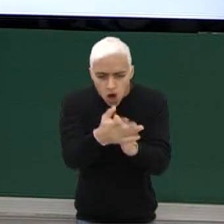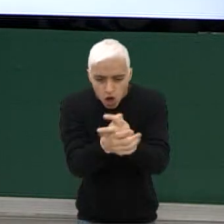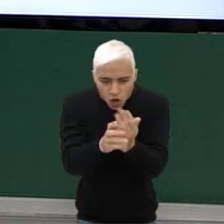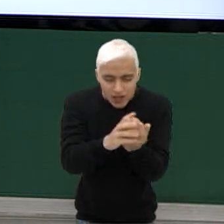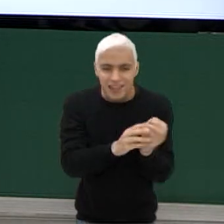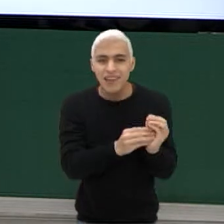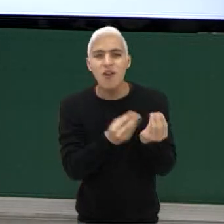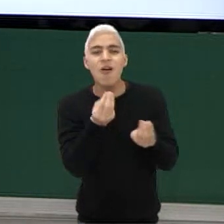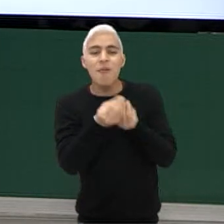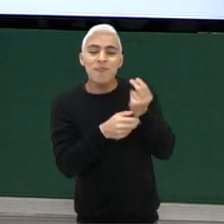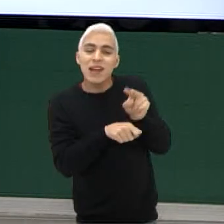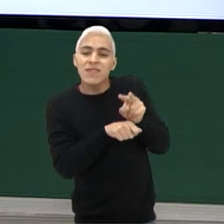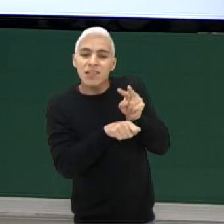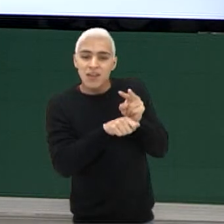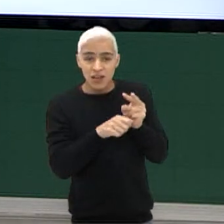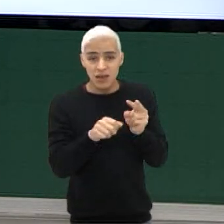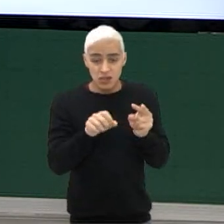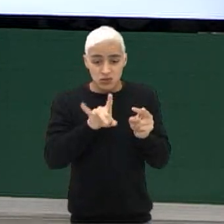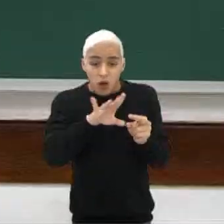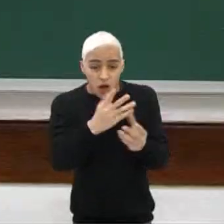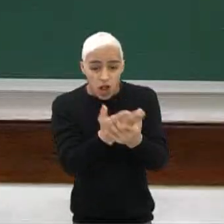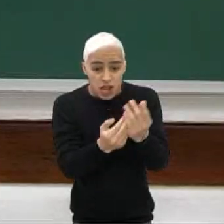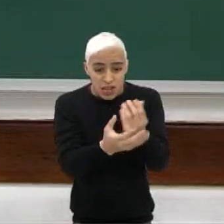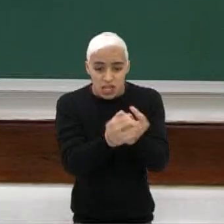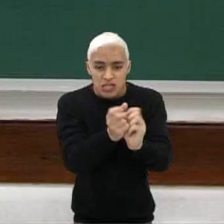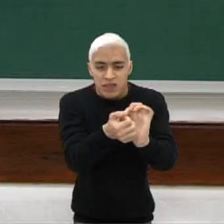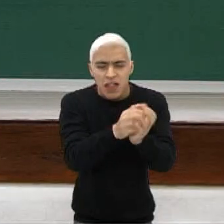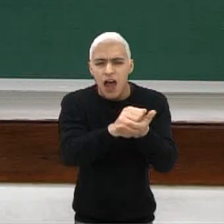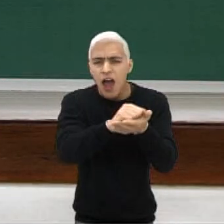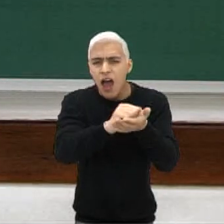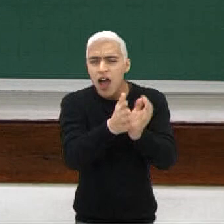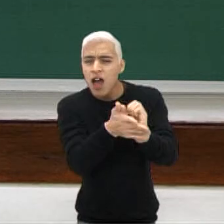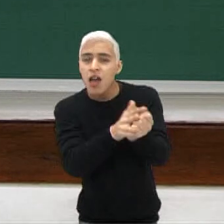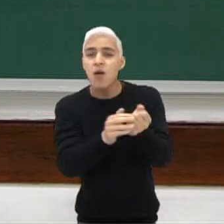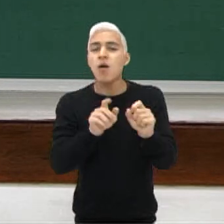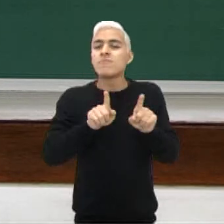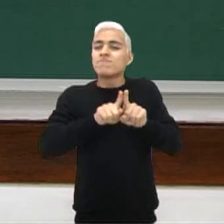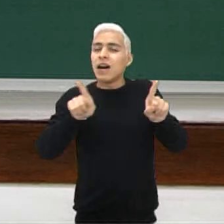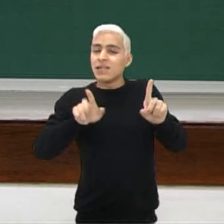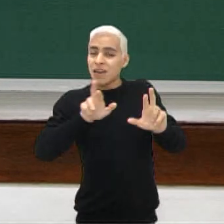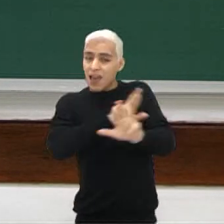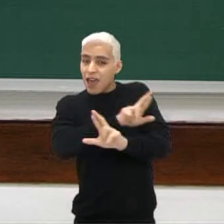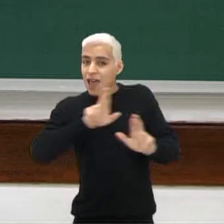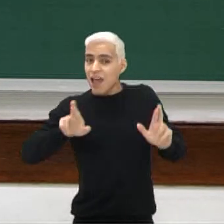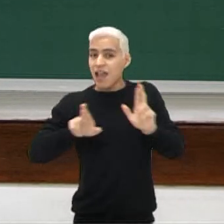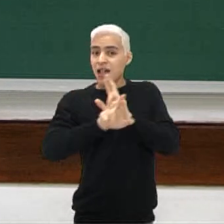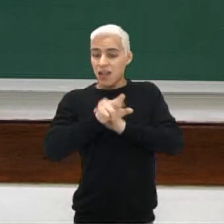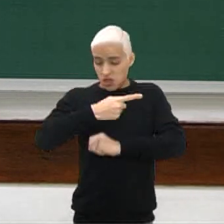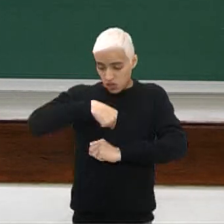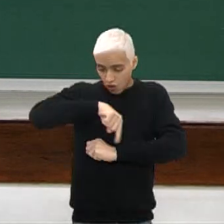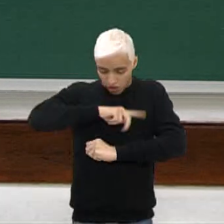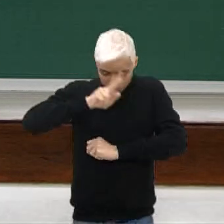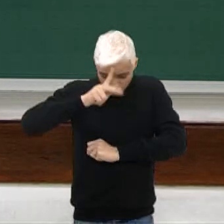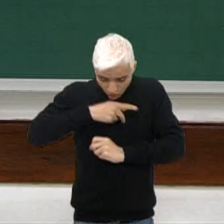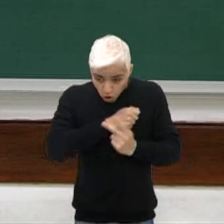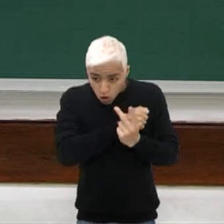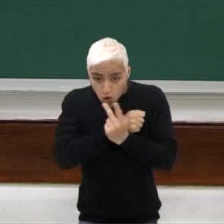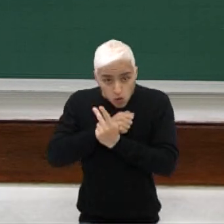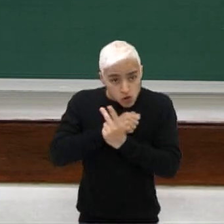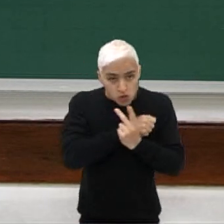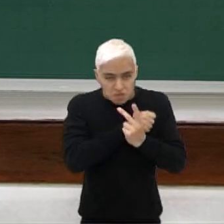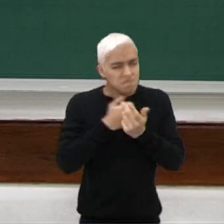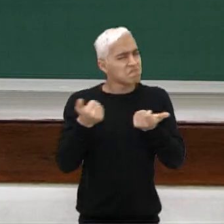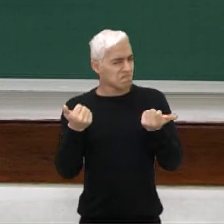mãos. Somente no lavar as mãos? Ou será que também tem relação com a gente se cuidar? Olha